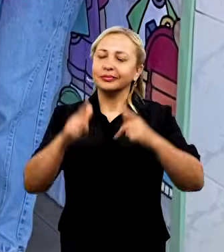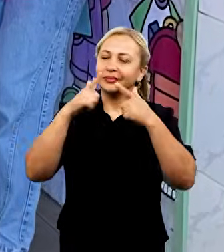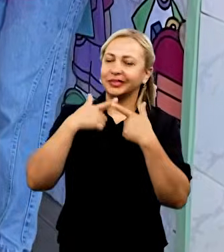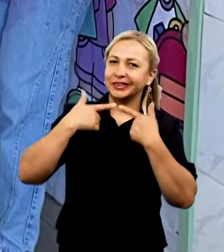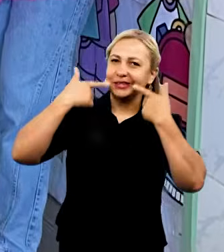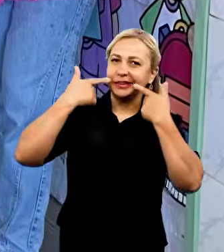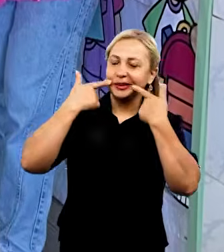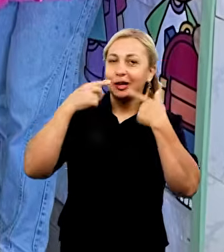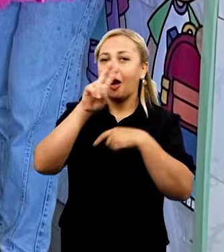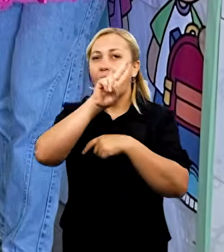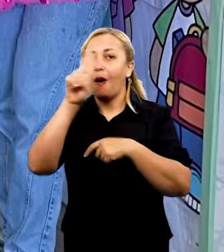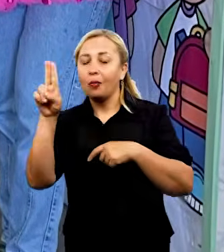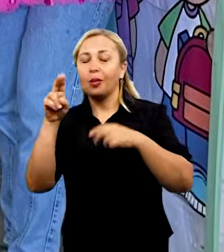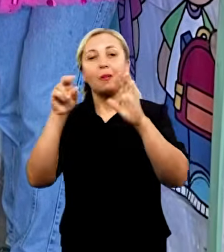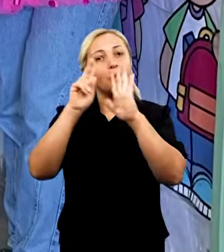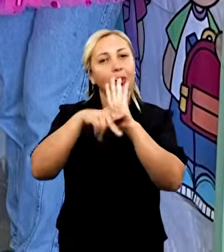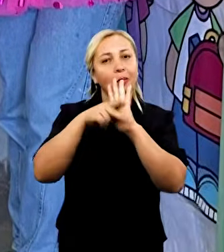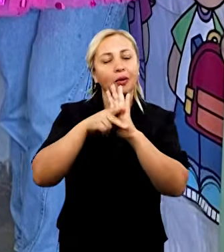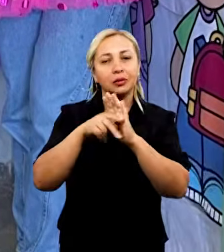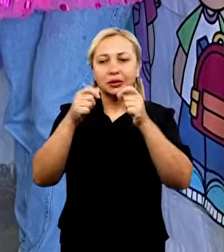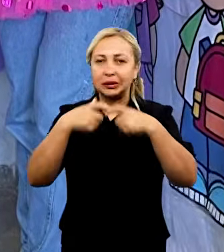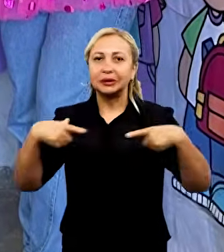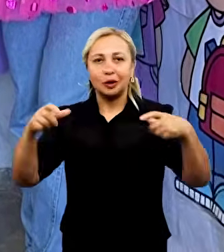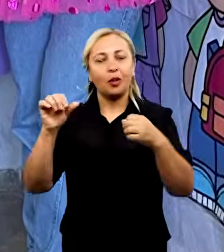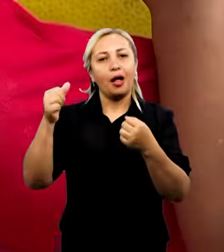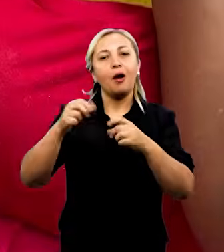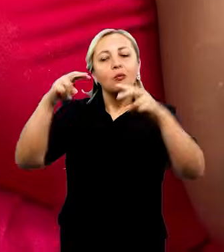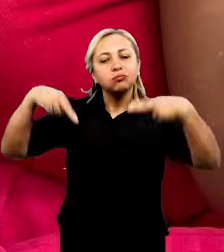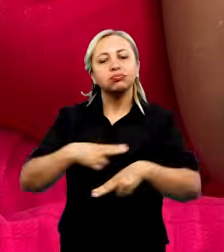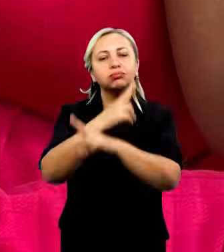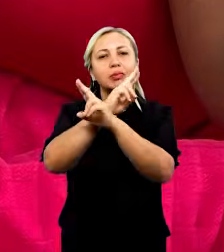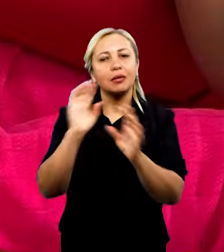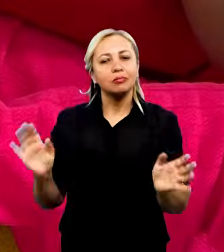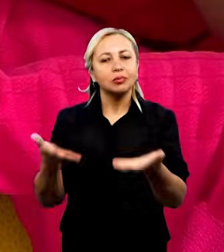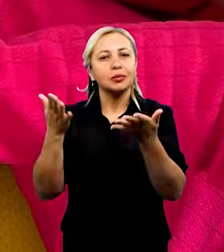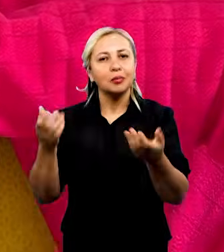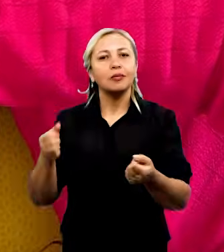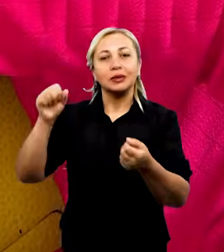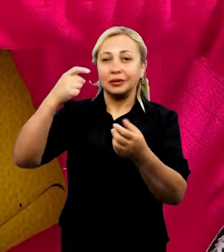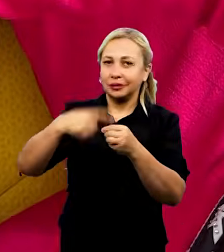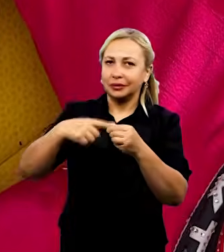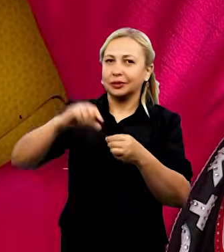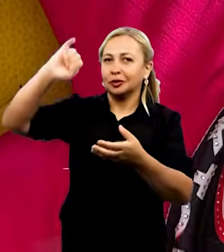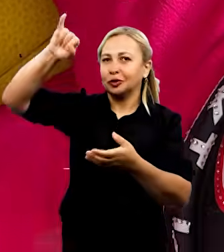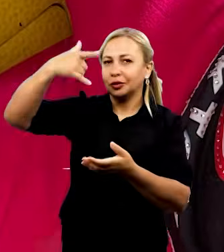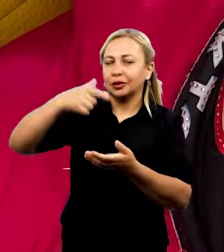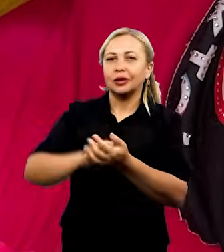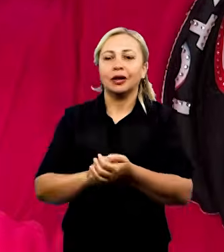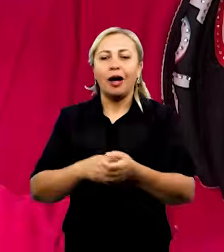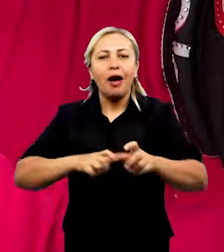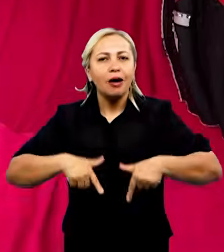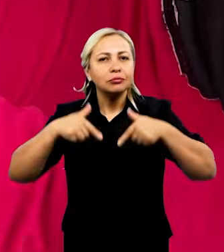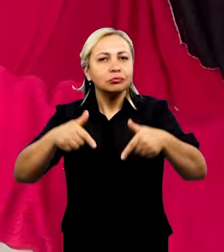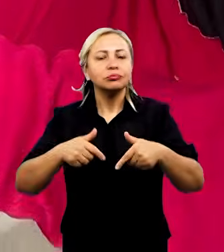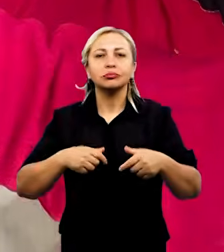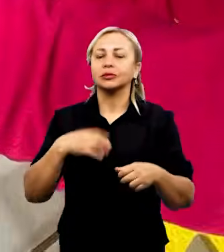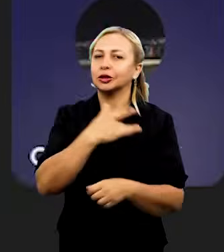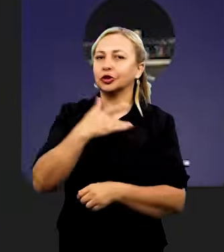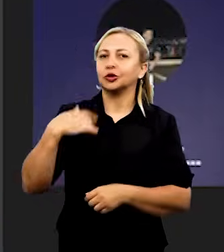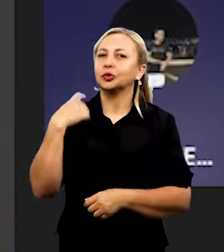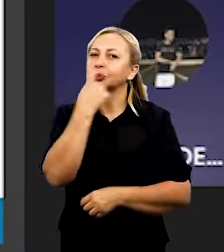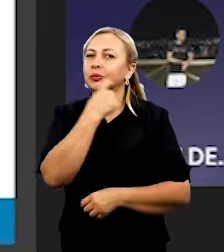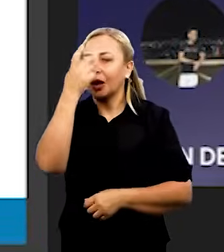Sorrir é o nome do projeto de extensão da UESB, que promove em Jequié ações de saúde bucal